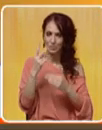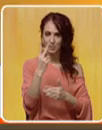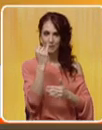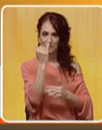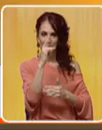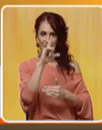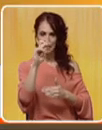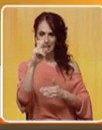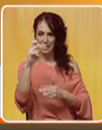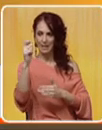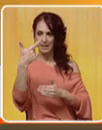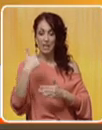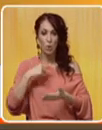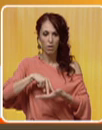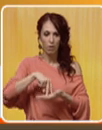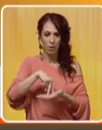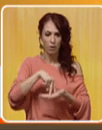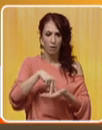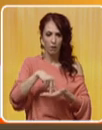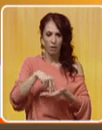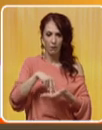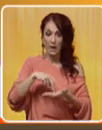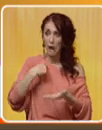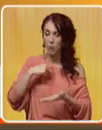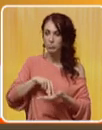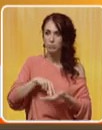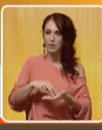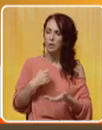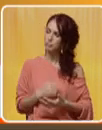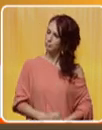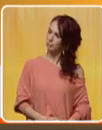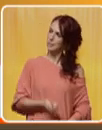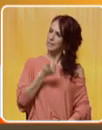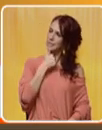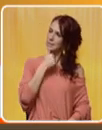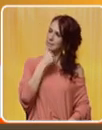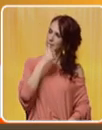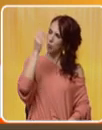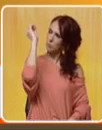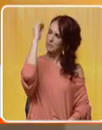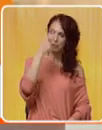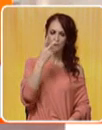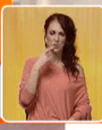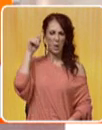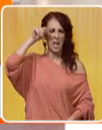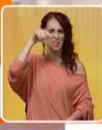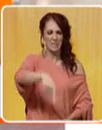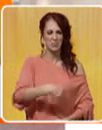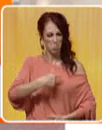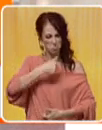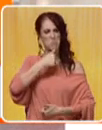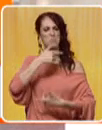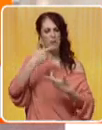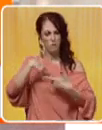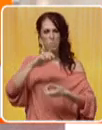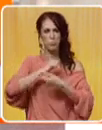sabes como é que me tremiam as pernas eu só sei é que acho que Decidi ser apresentador de televisão ali naquela naquela noite na gravação deste programa foi